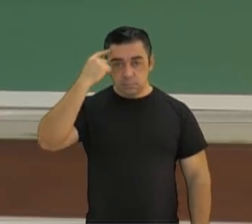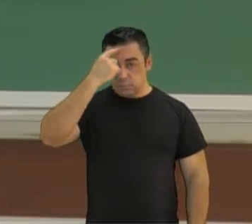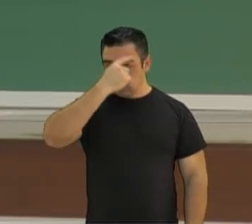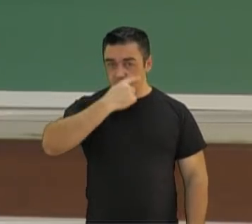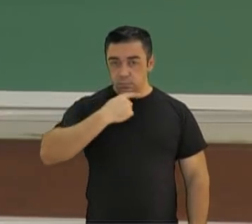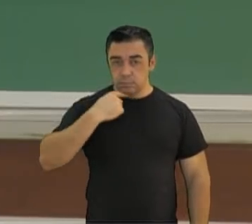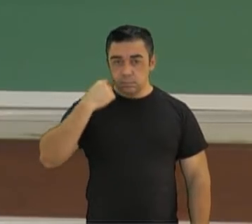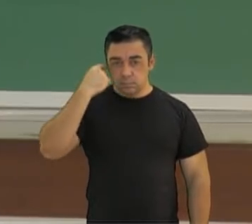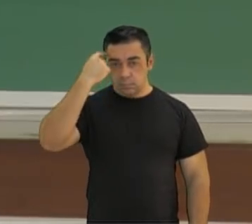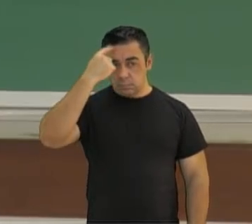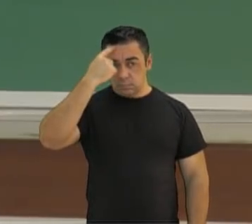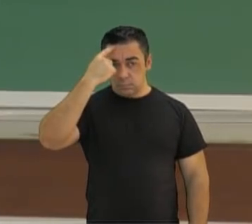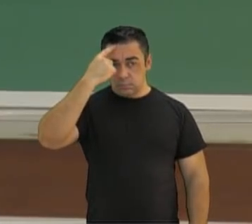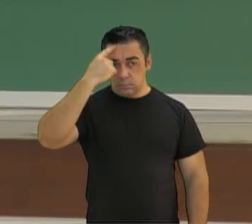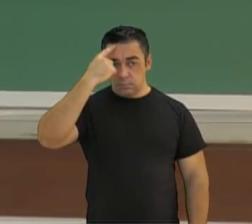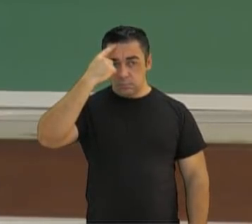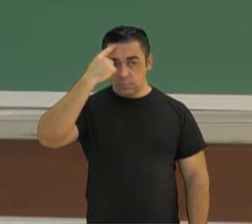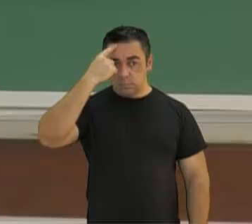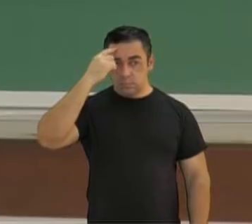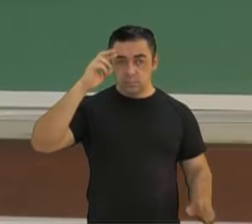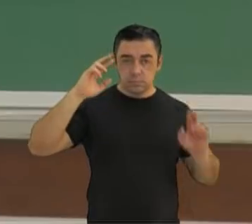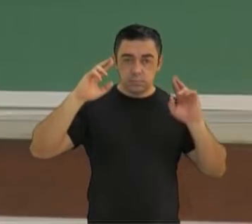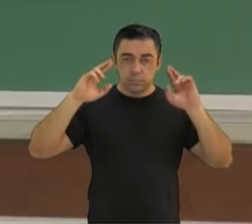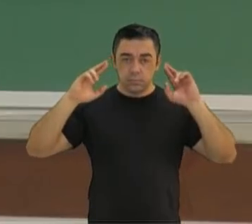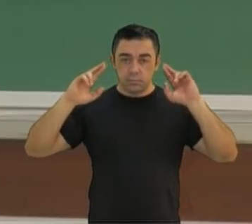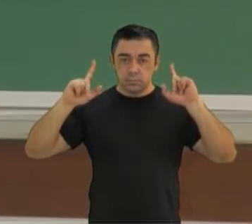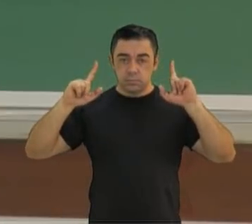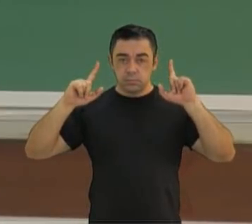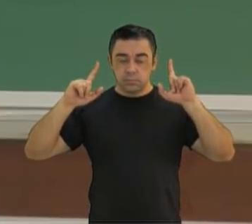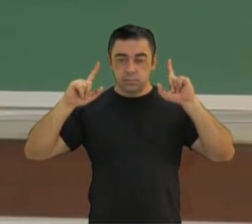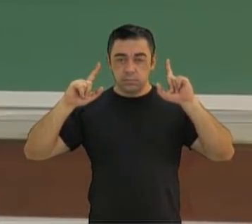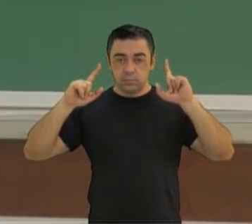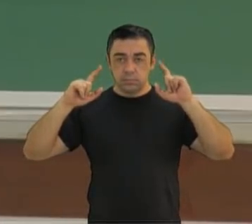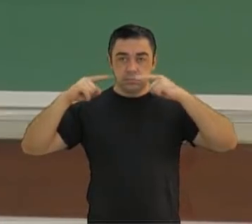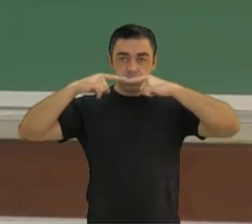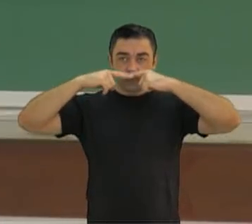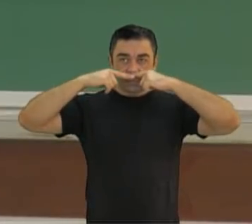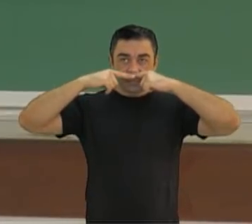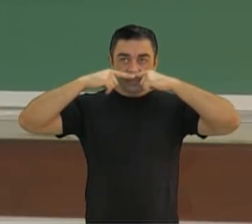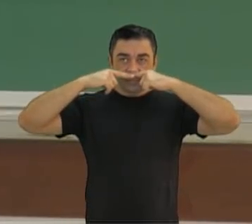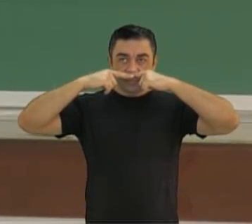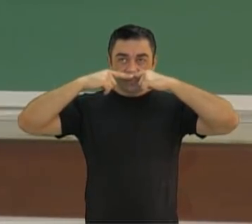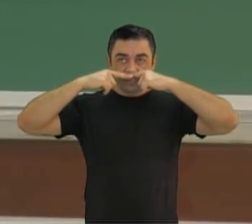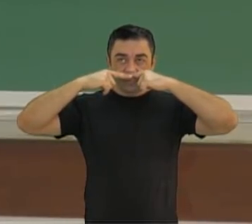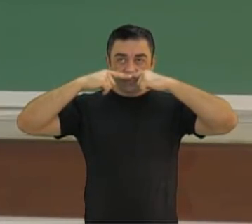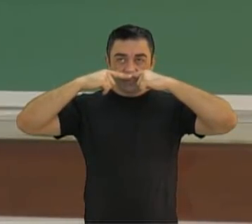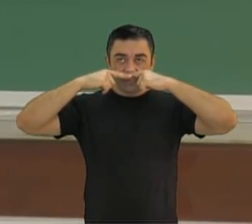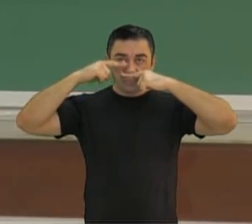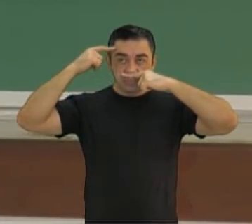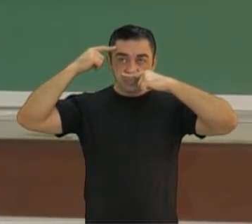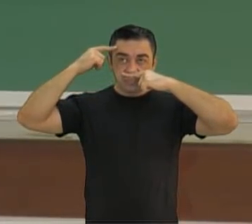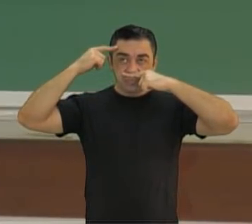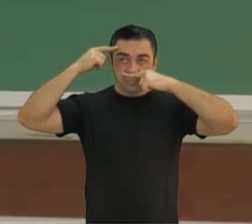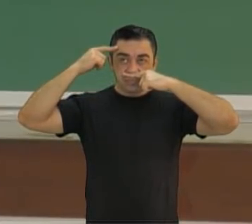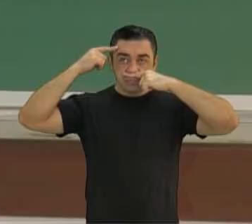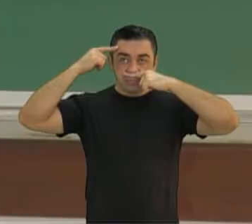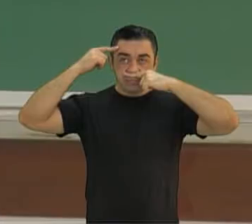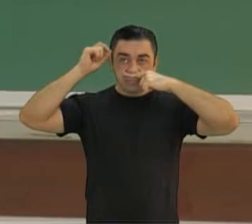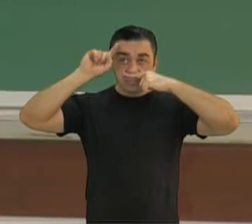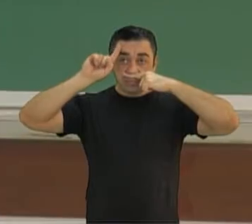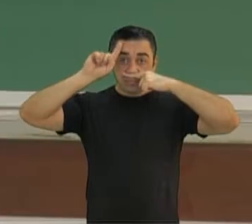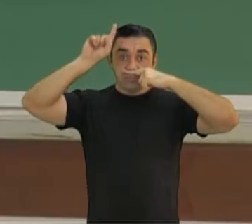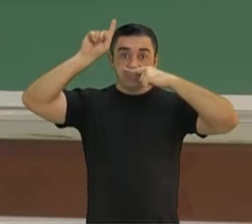personagem, ele sai do quadrinho, ele vai além do quadrinho. E acima dele aparece